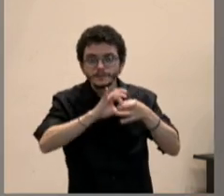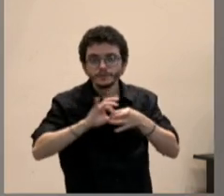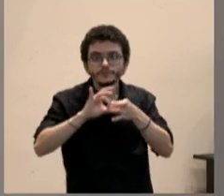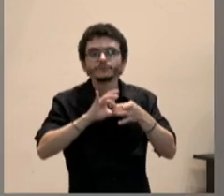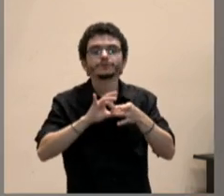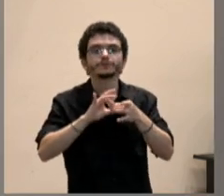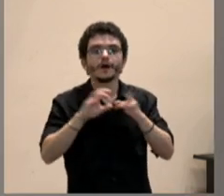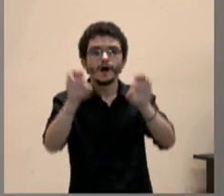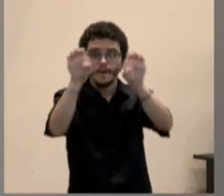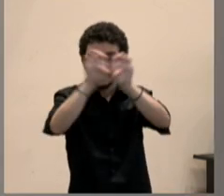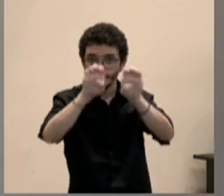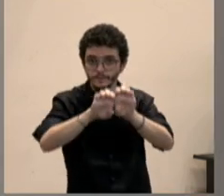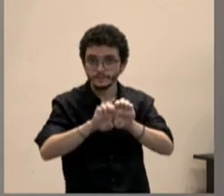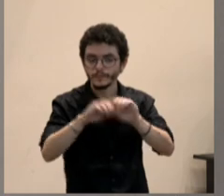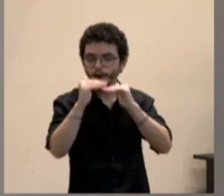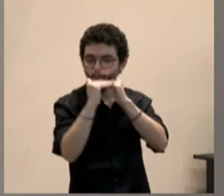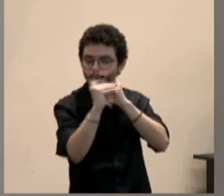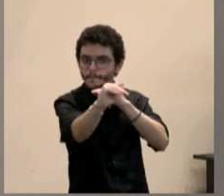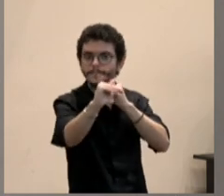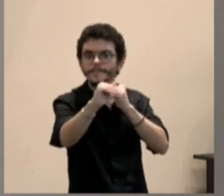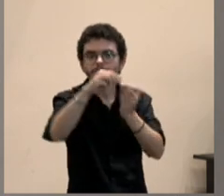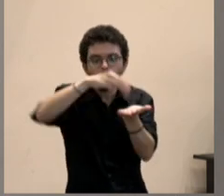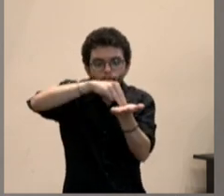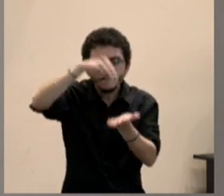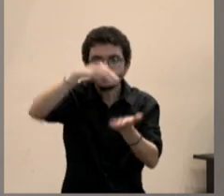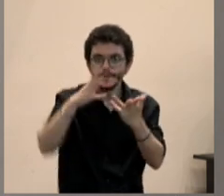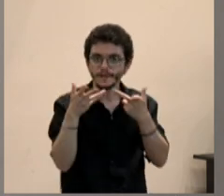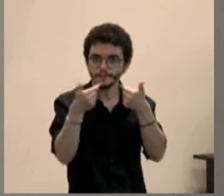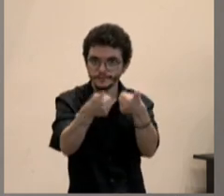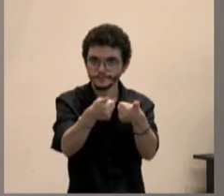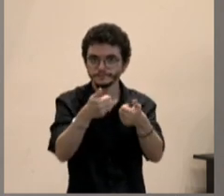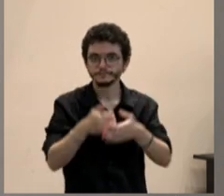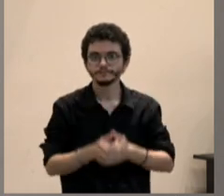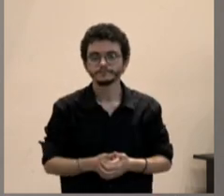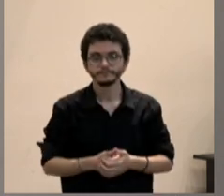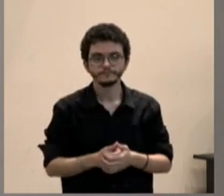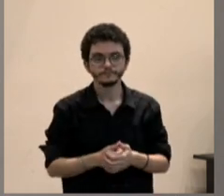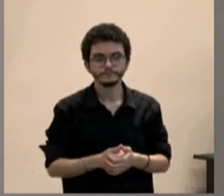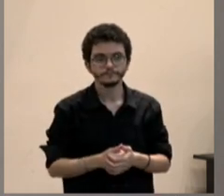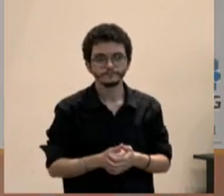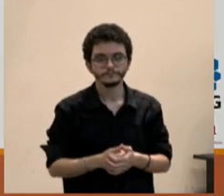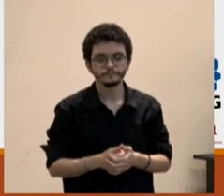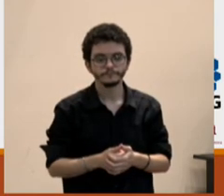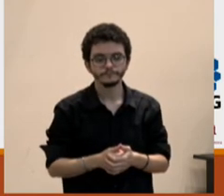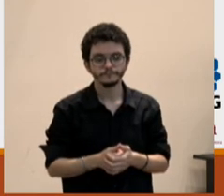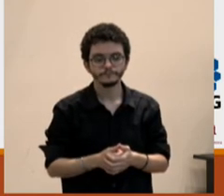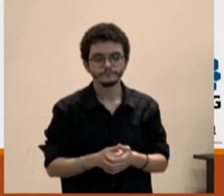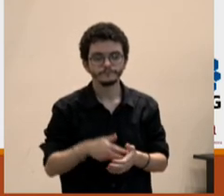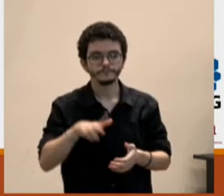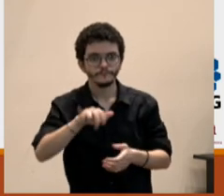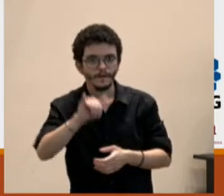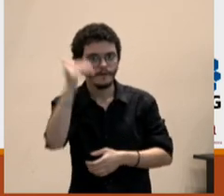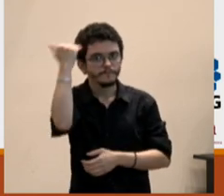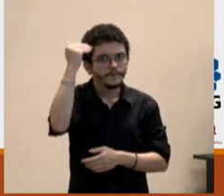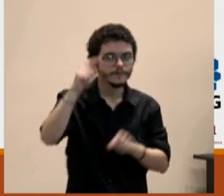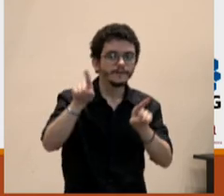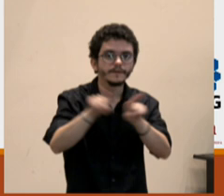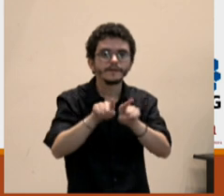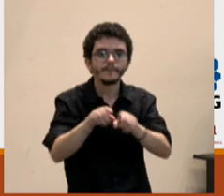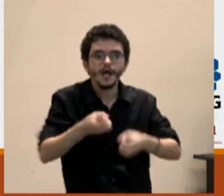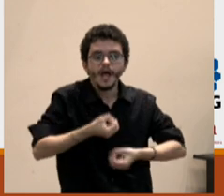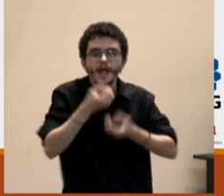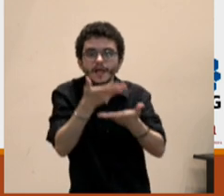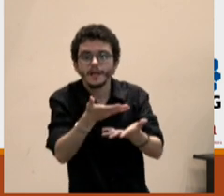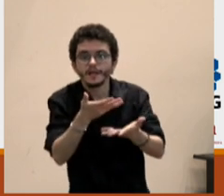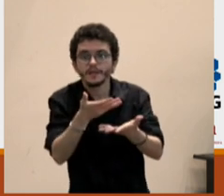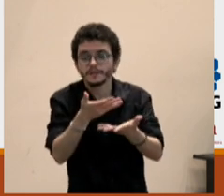estruturar o padrão mínimo de qualidade. E considerará e dará condições adequadas de oferta e terá